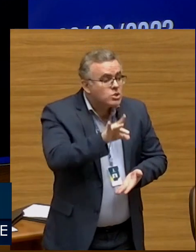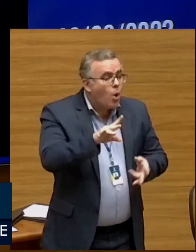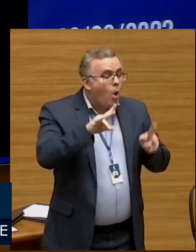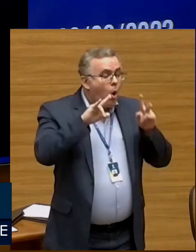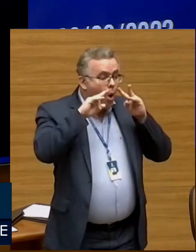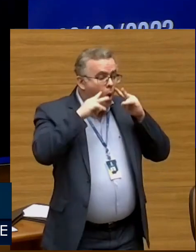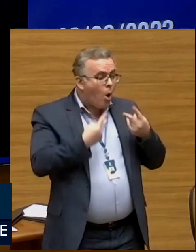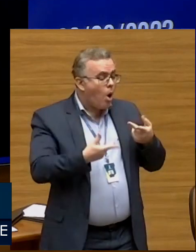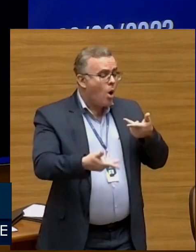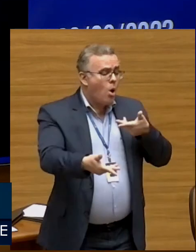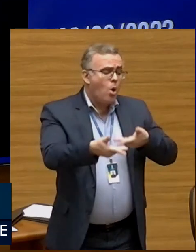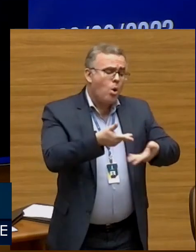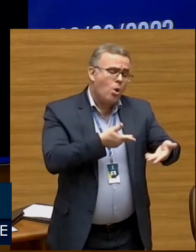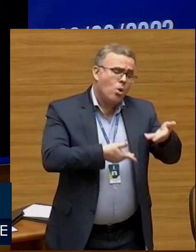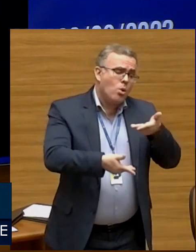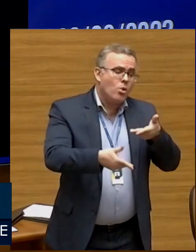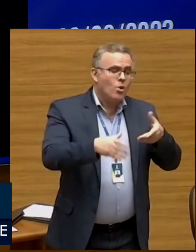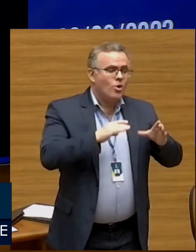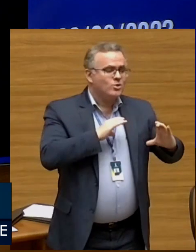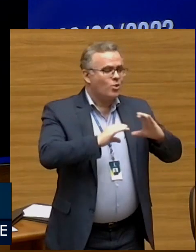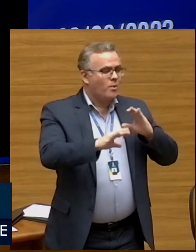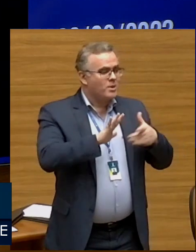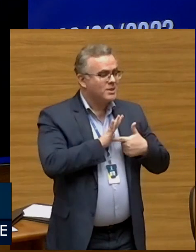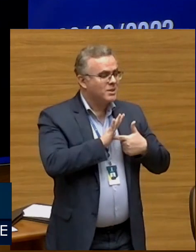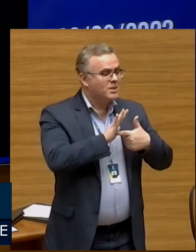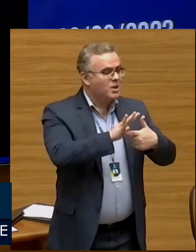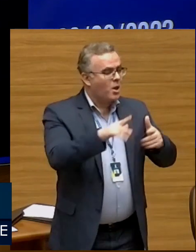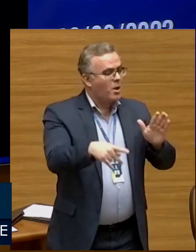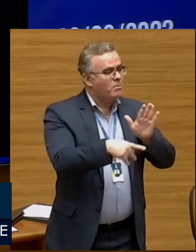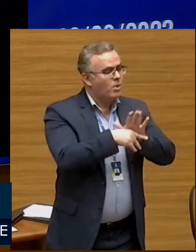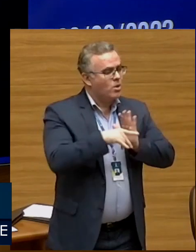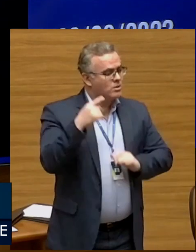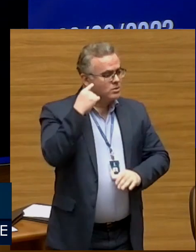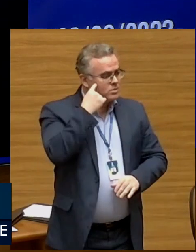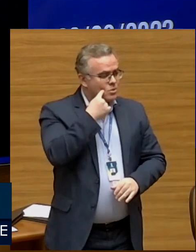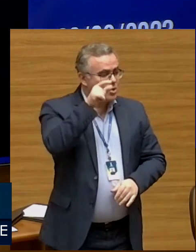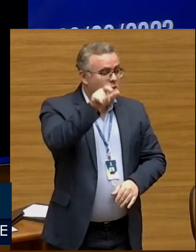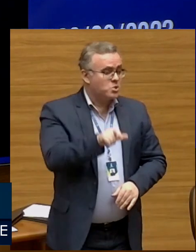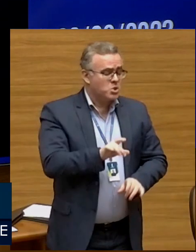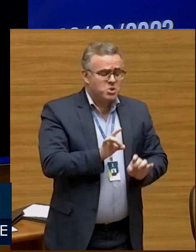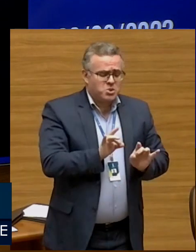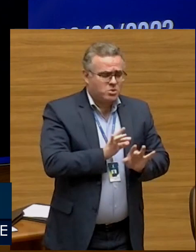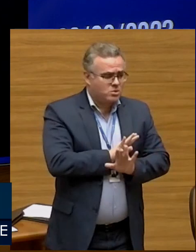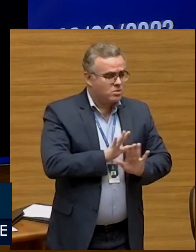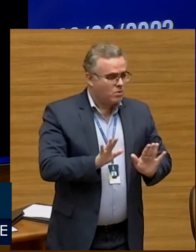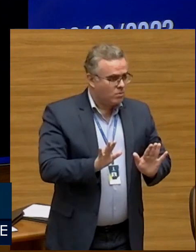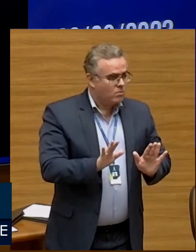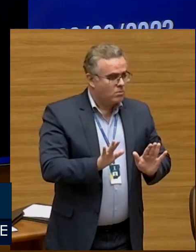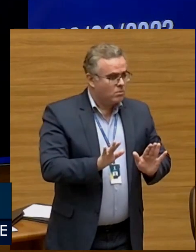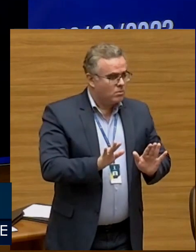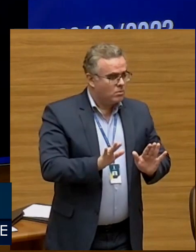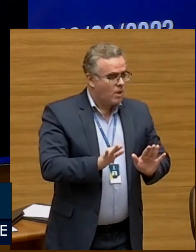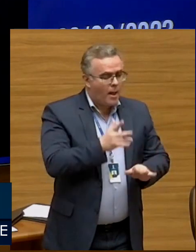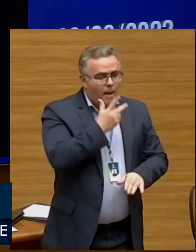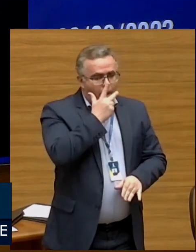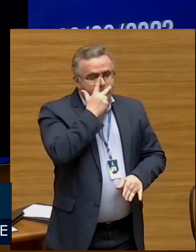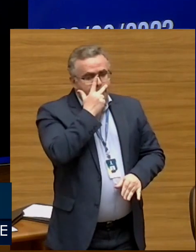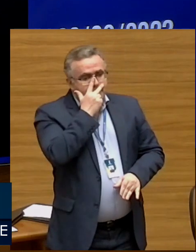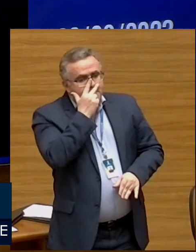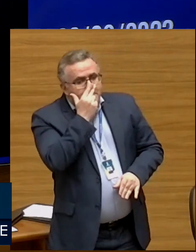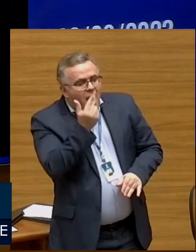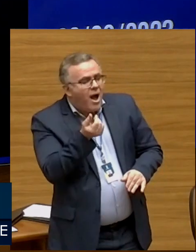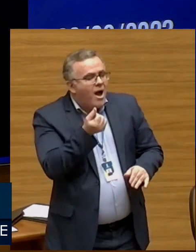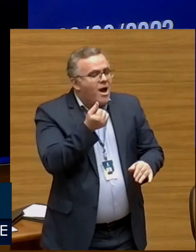um meio de comunicação e expressão das pessoas surdas, né? Então, é como se fosse um